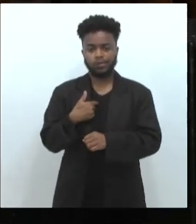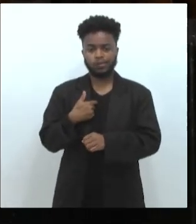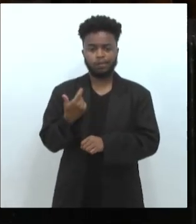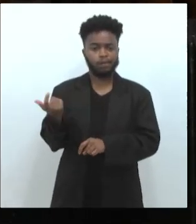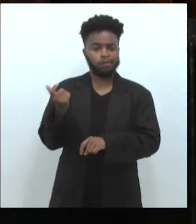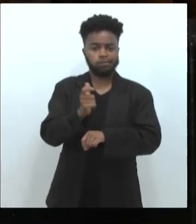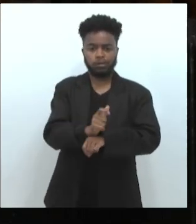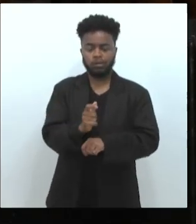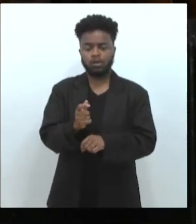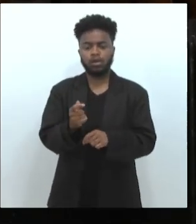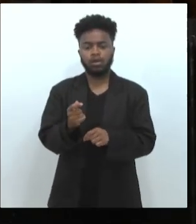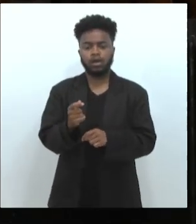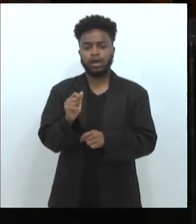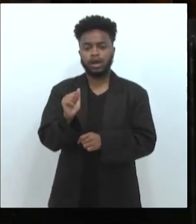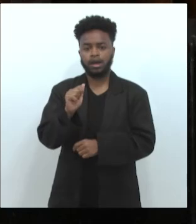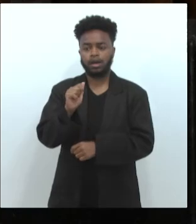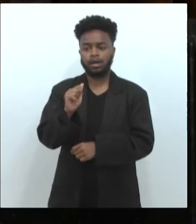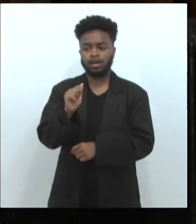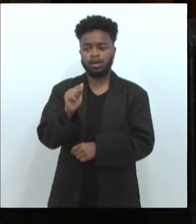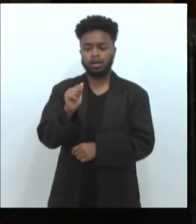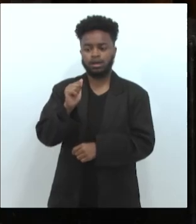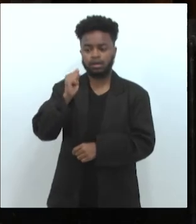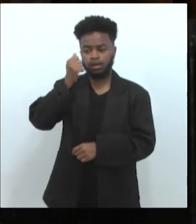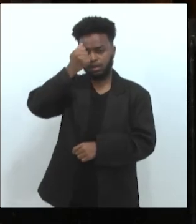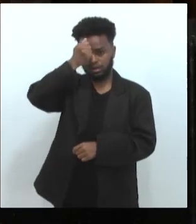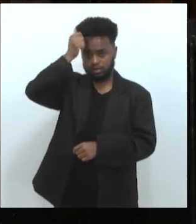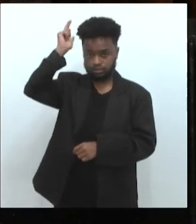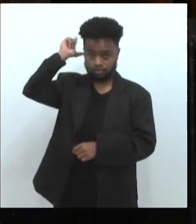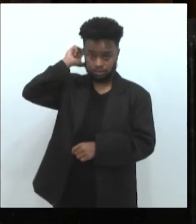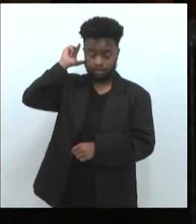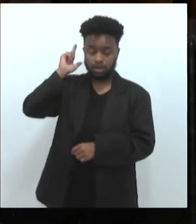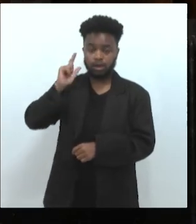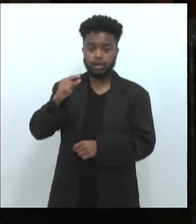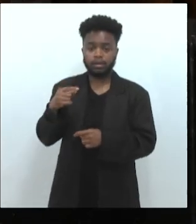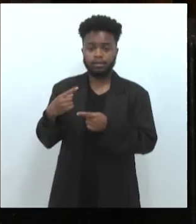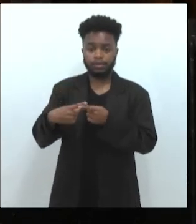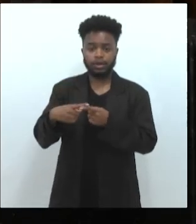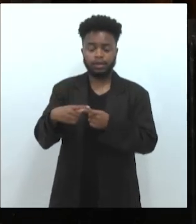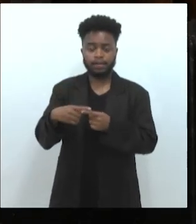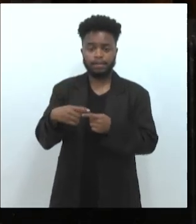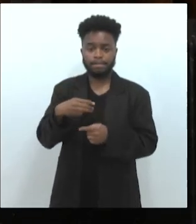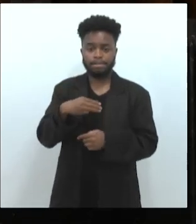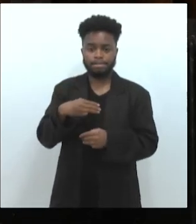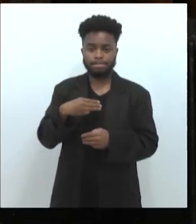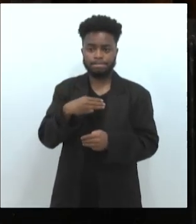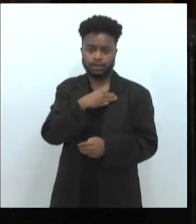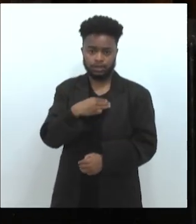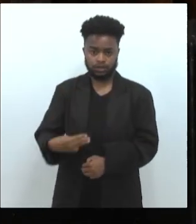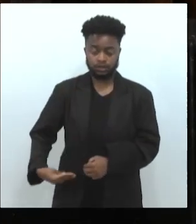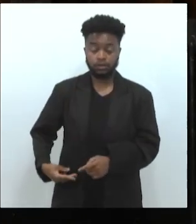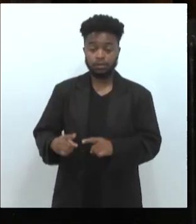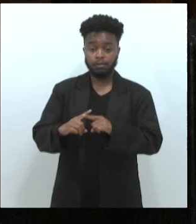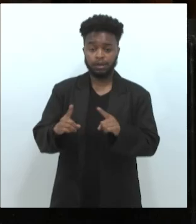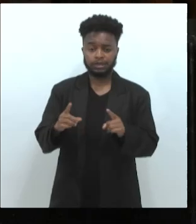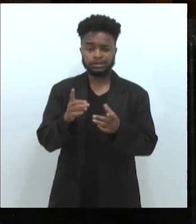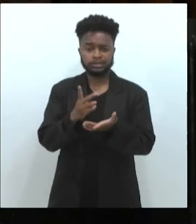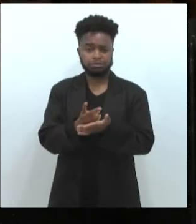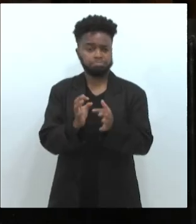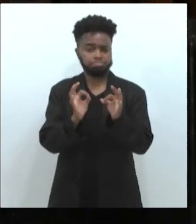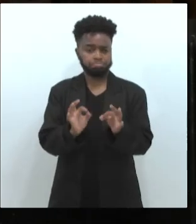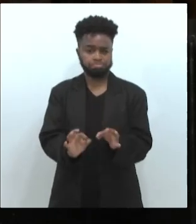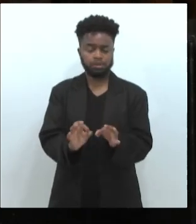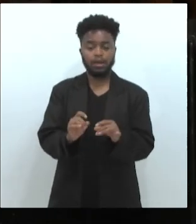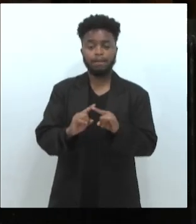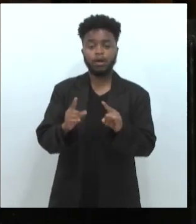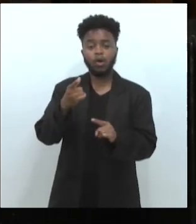Alexandre de Moraes, ministro do Supremo Tribunal Federal, em suas decisões, sempre de forma cordata, ordeira, mas ontem eu fiquei